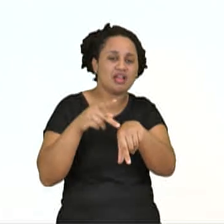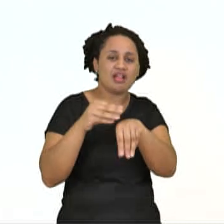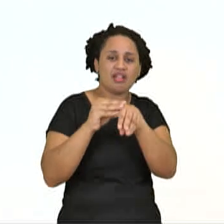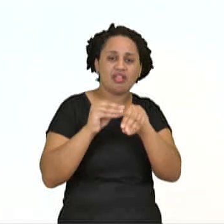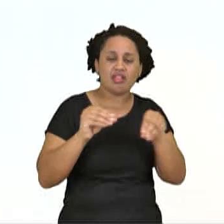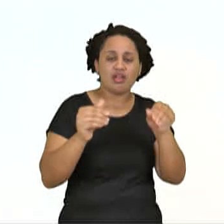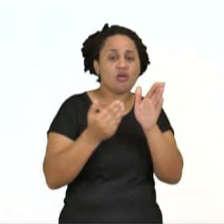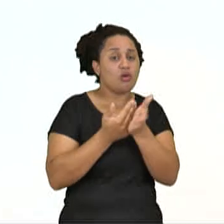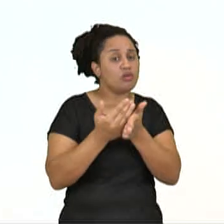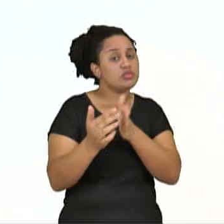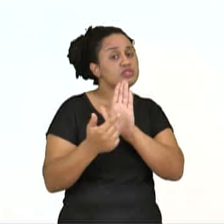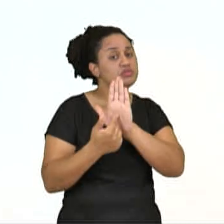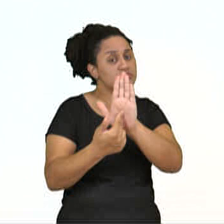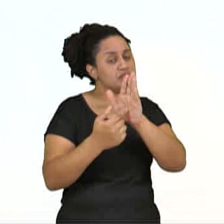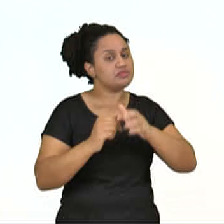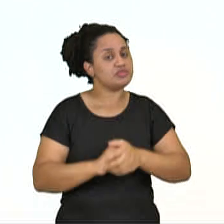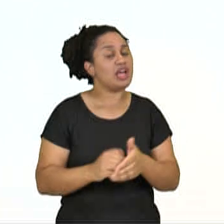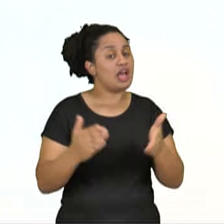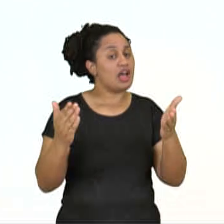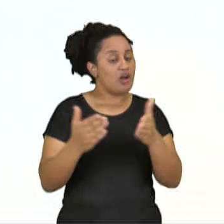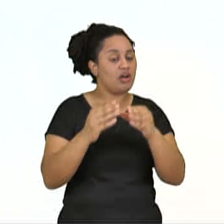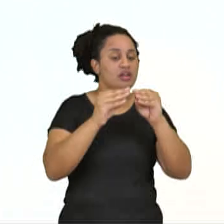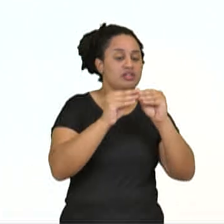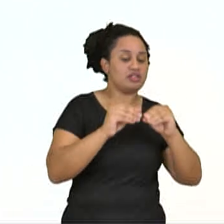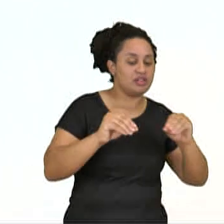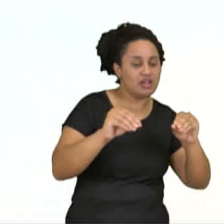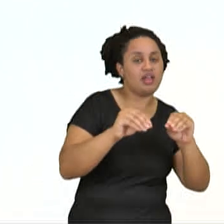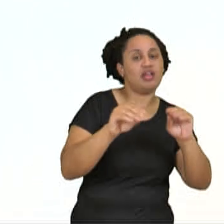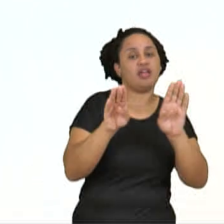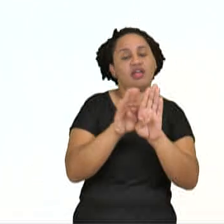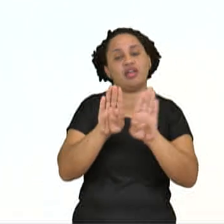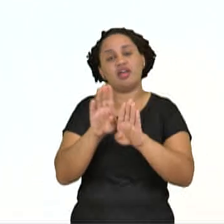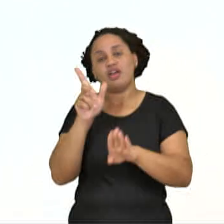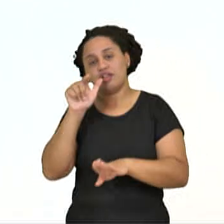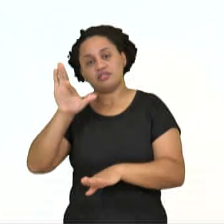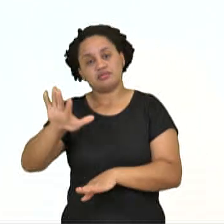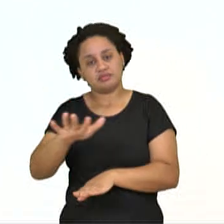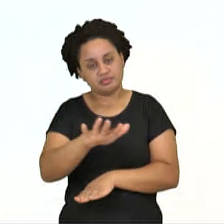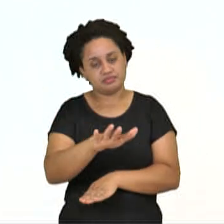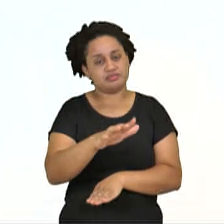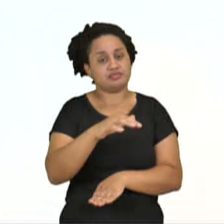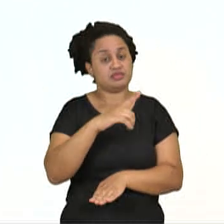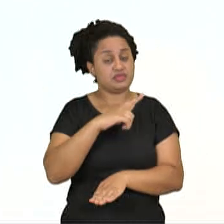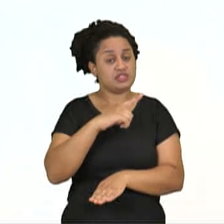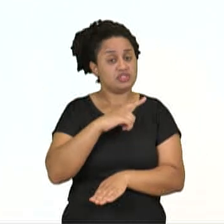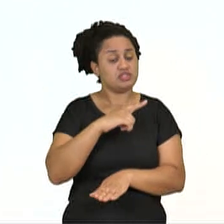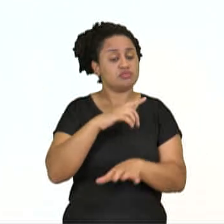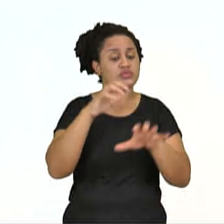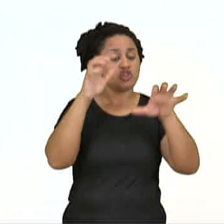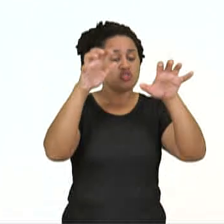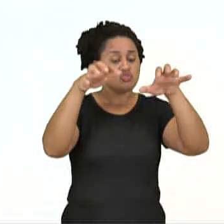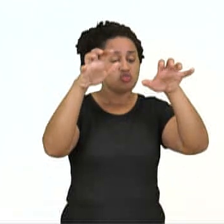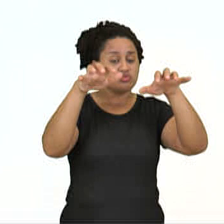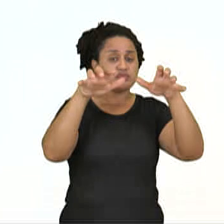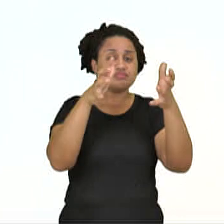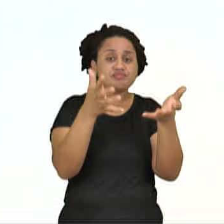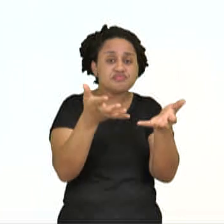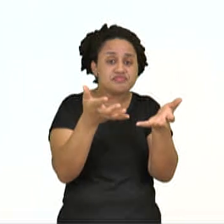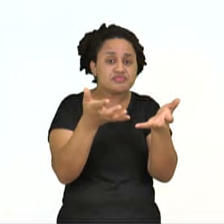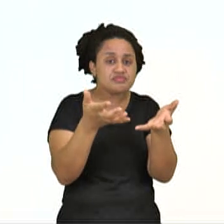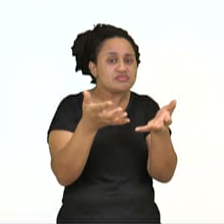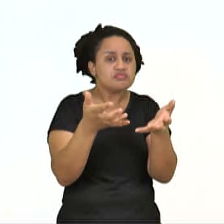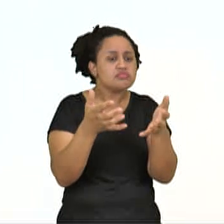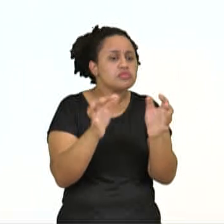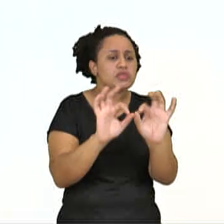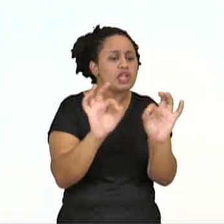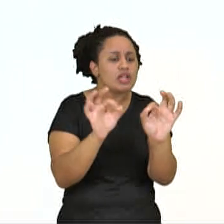apareceram. Agora era solo e mar. Sobre o mar e o solo, choveu. Não